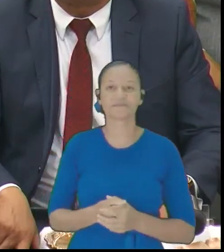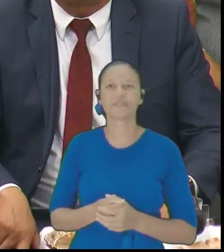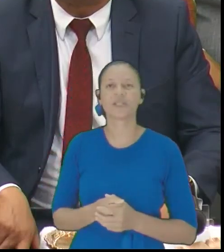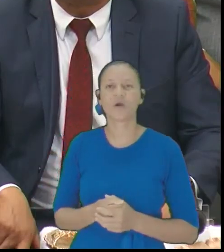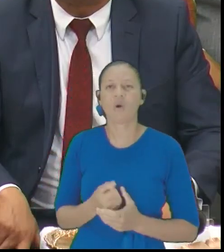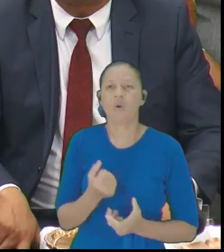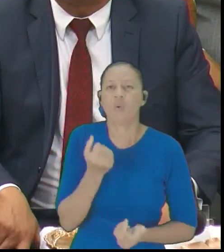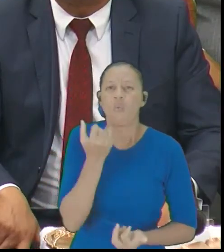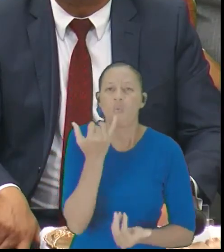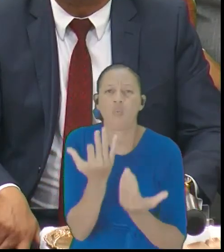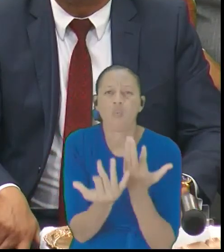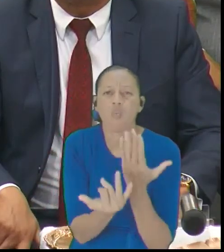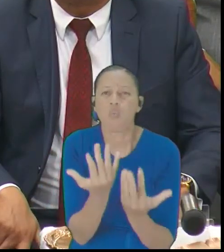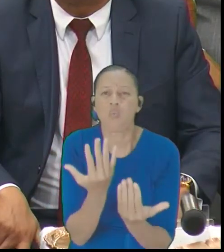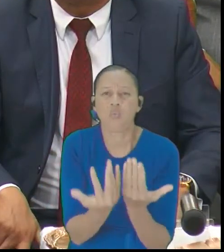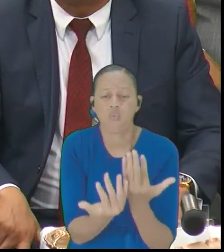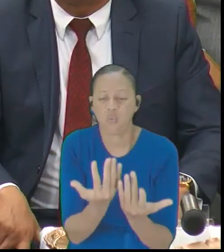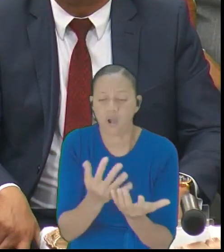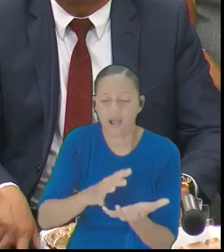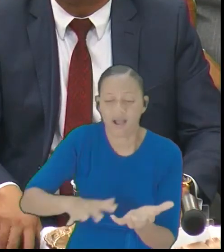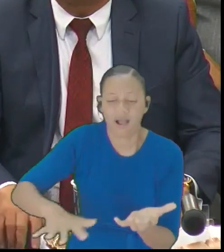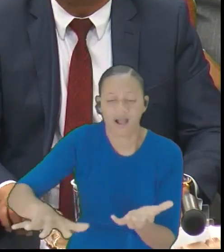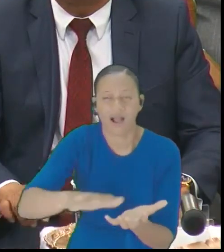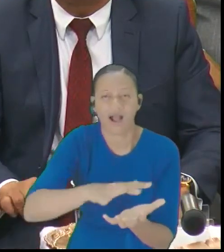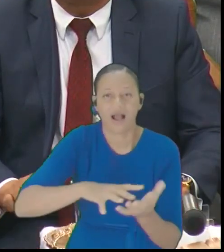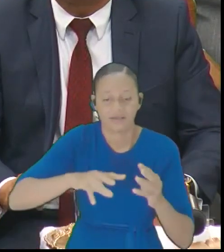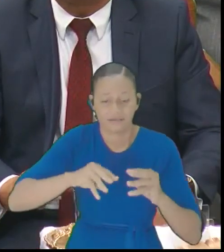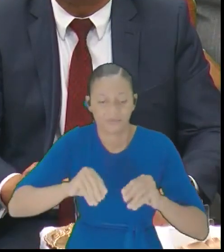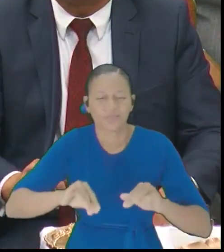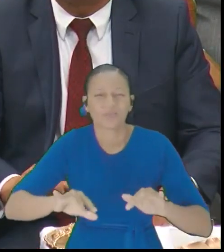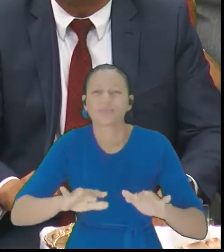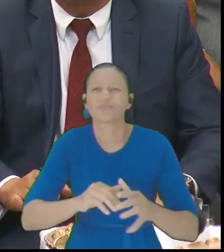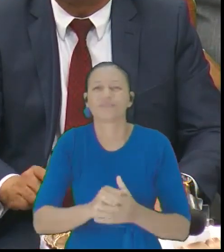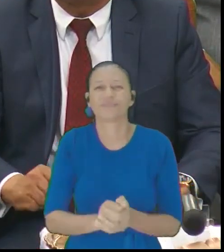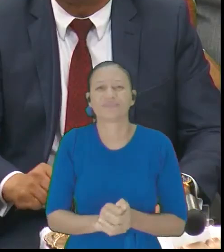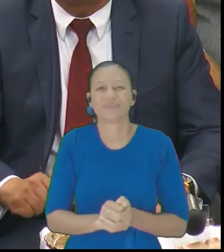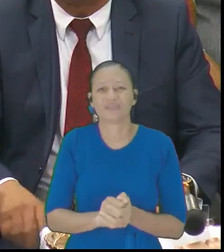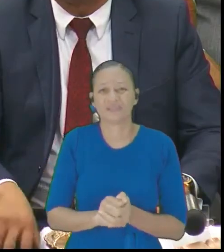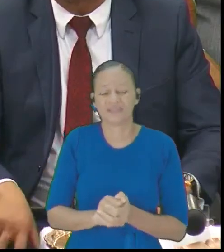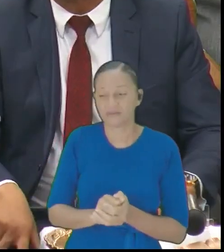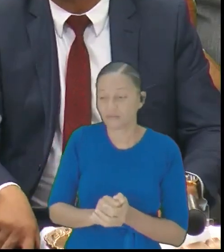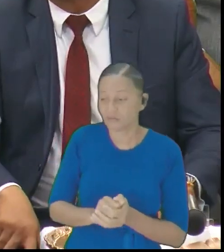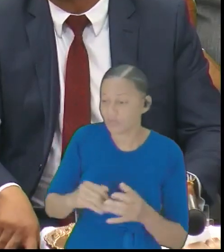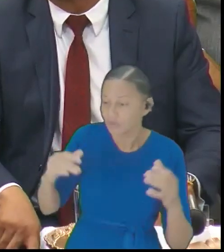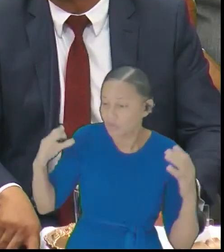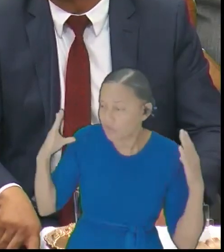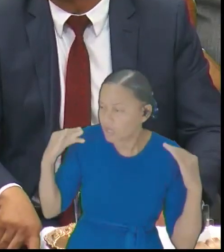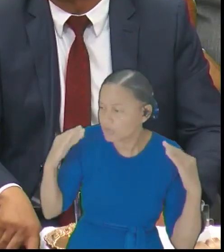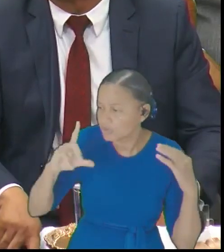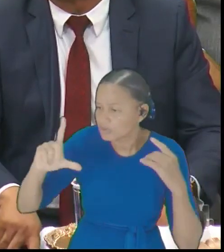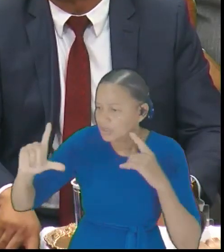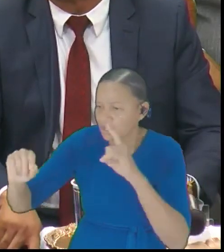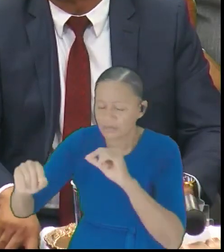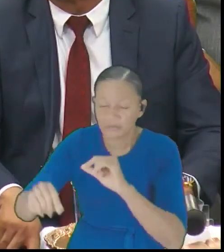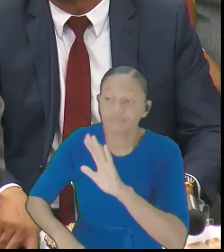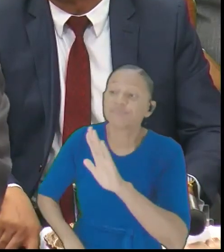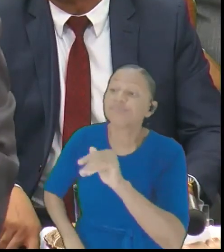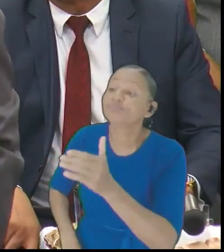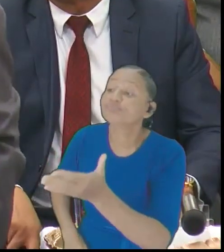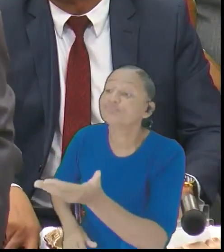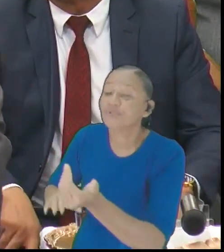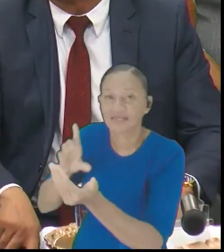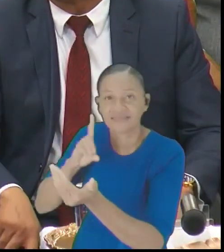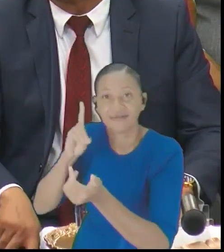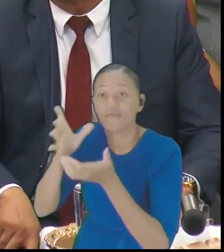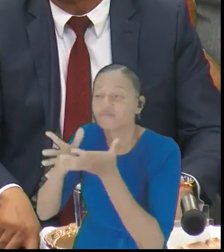botar fogo num canto da terra. Quando os anjos vão saindo, ele diz, ei, vem cá. O